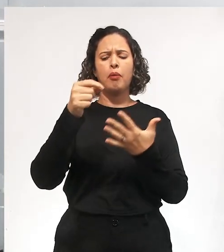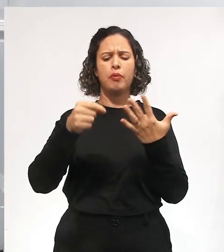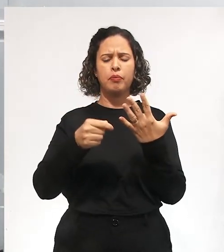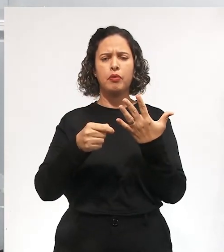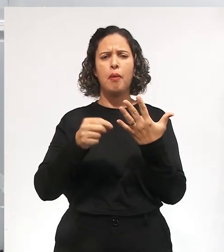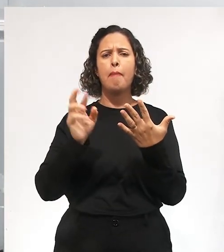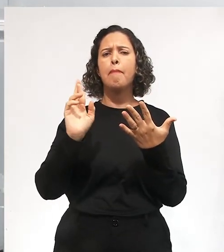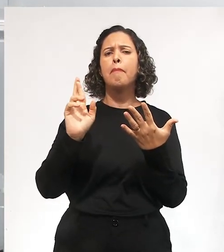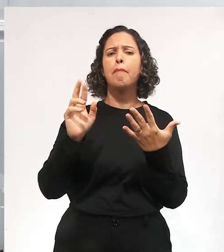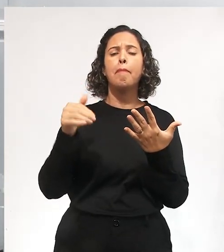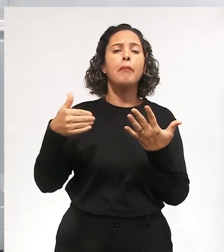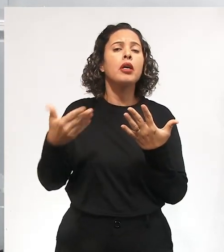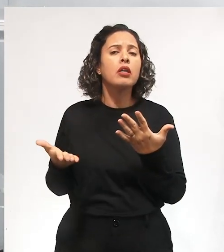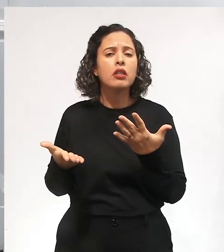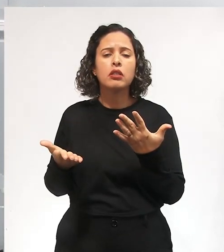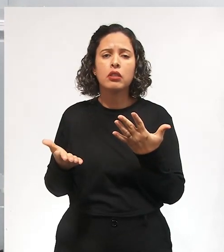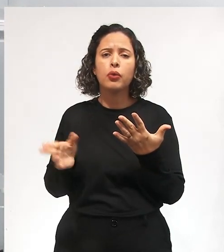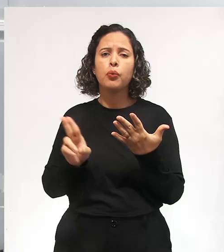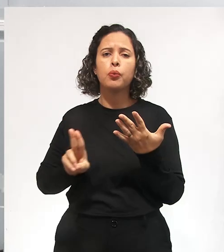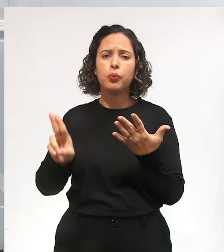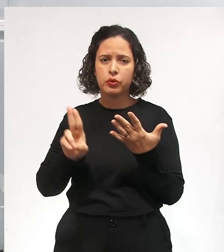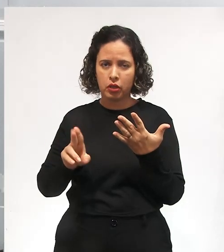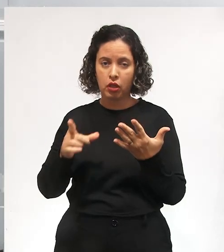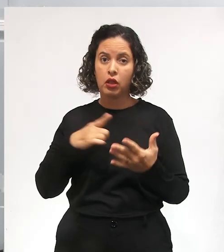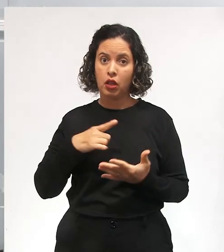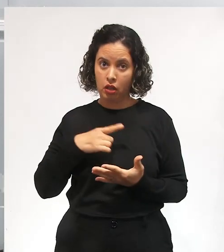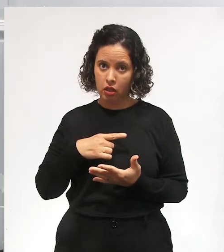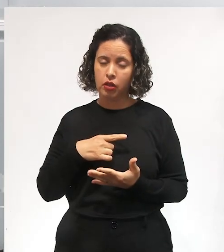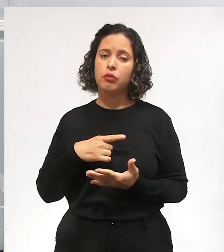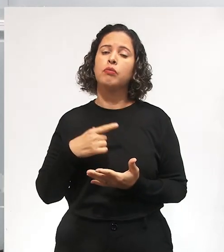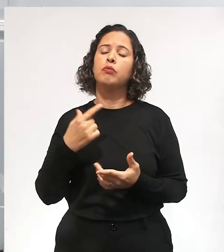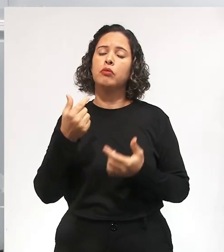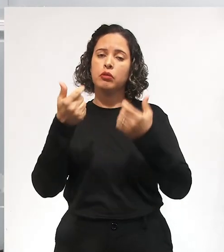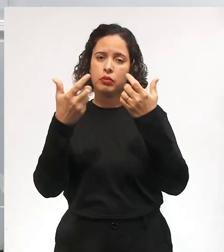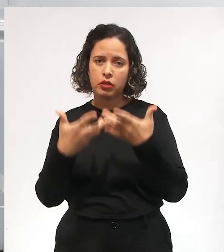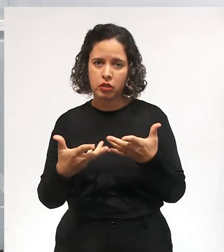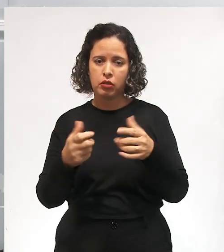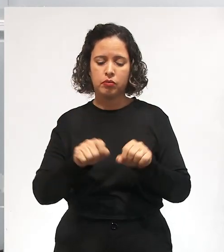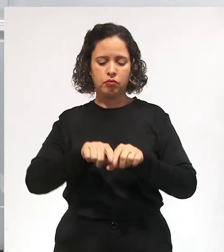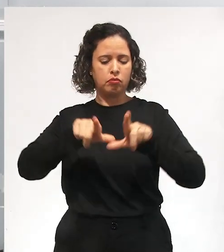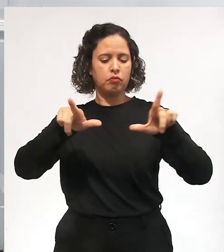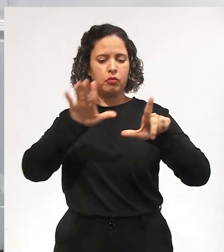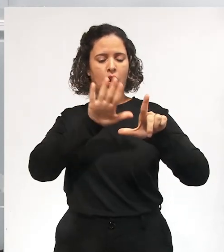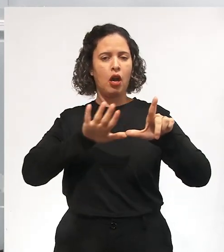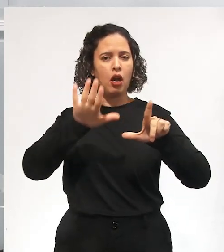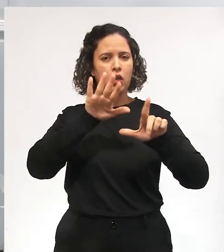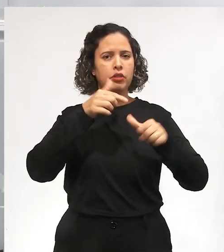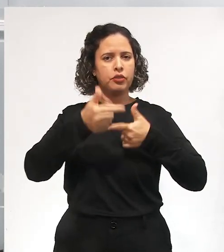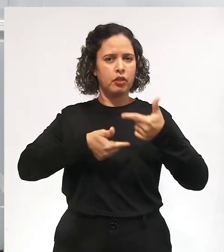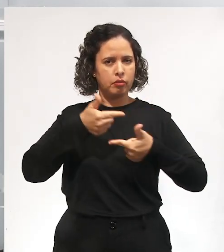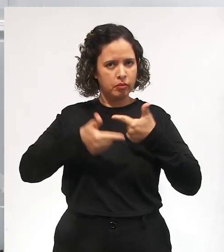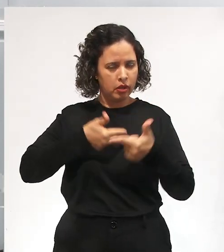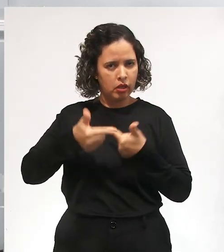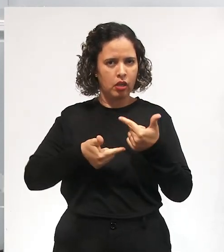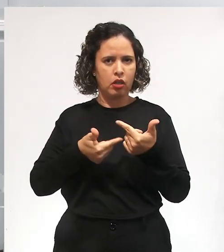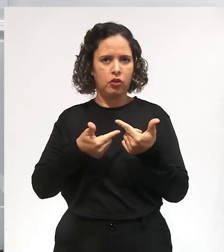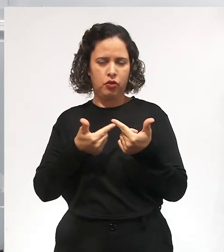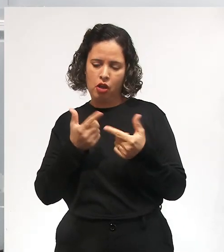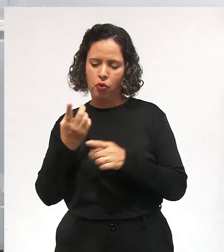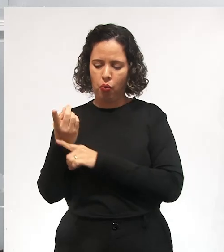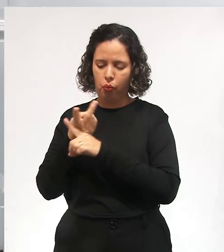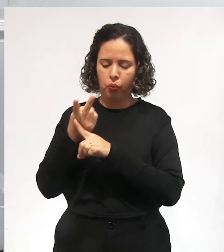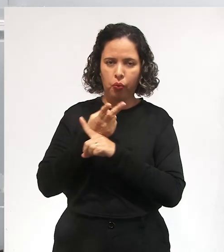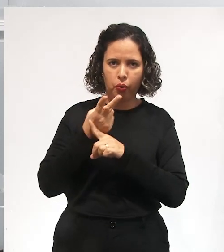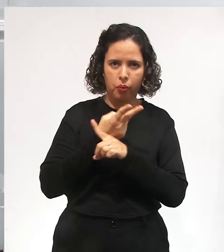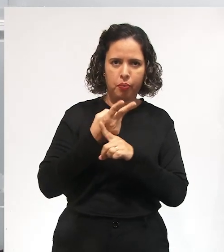para que serve? Falamos de dois ambientes ali, a área de trabalho e o explorador de arquivos, para você ir